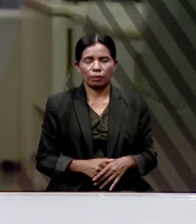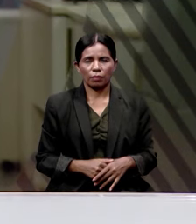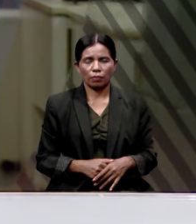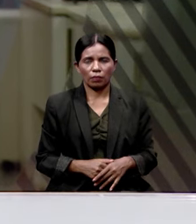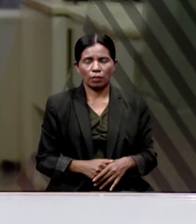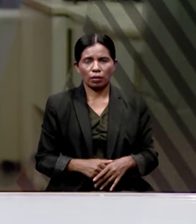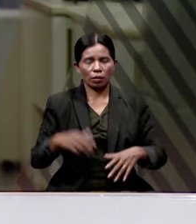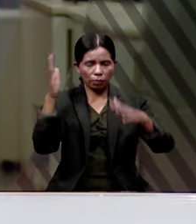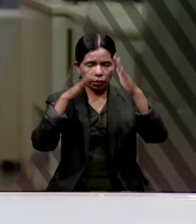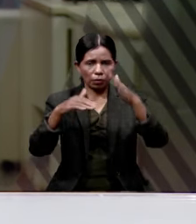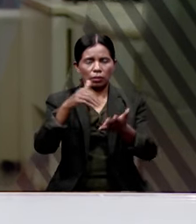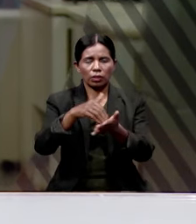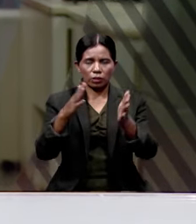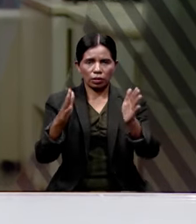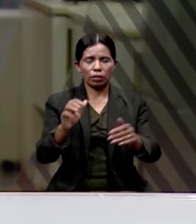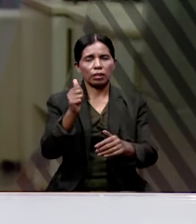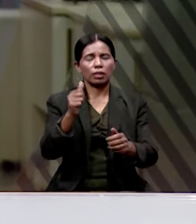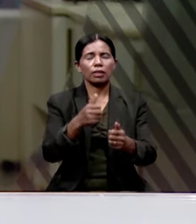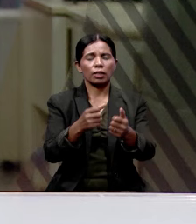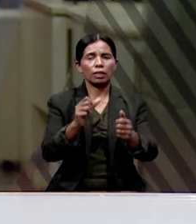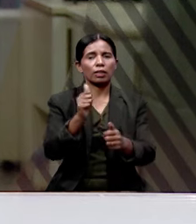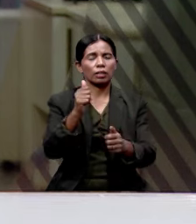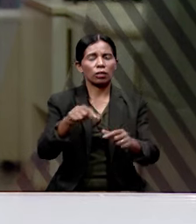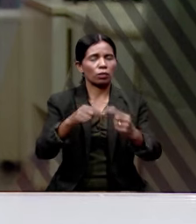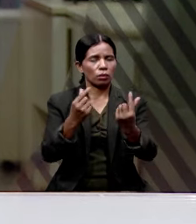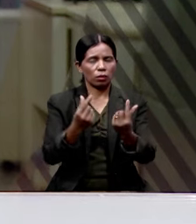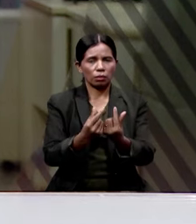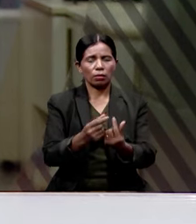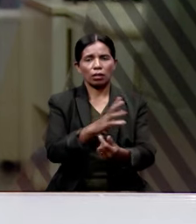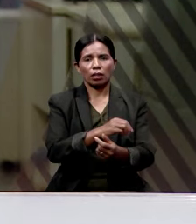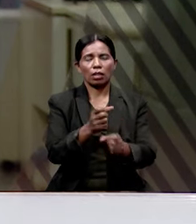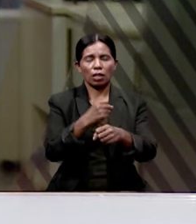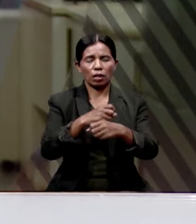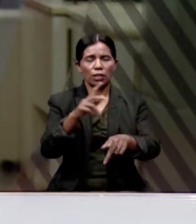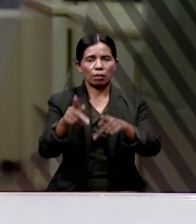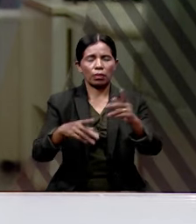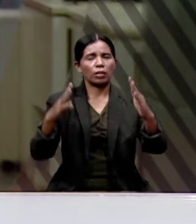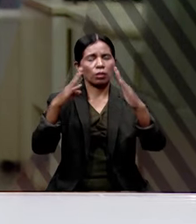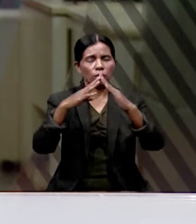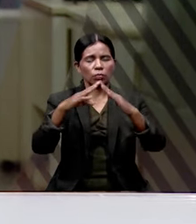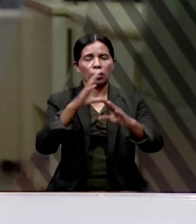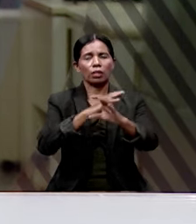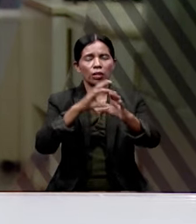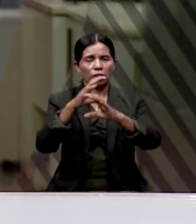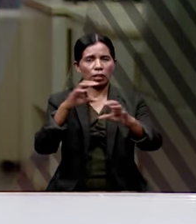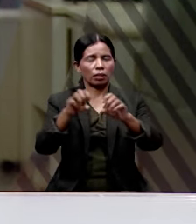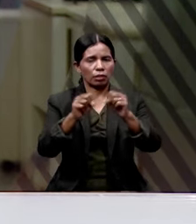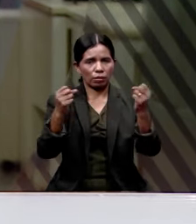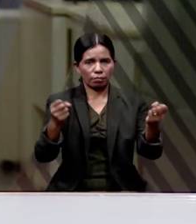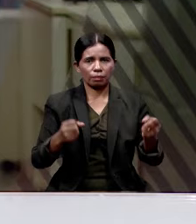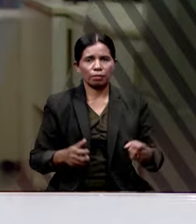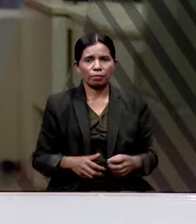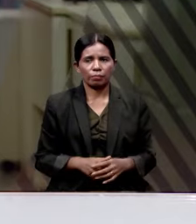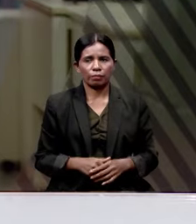Confronto entre estudantes de escola desde dezembro com grupo desconhecido resulta com dano uma no carreta reta estrada.